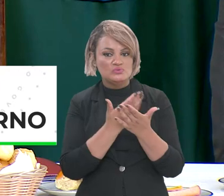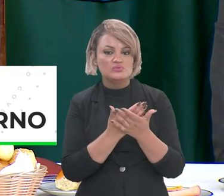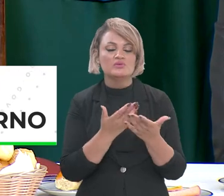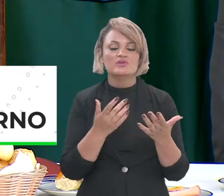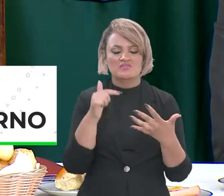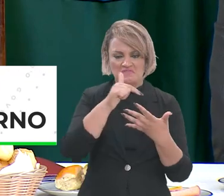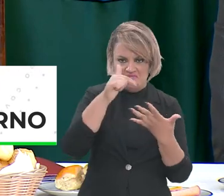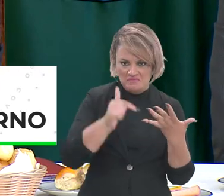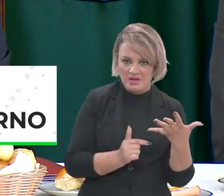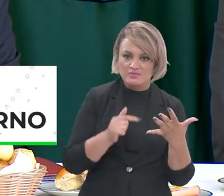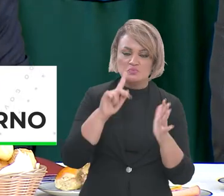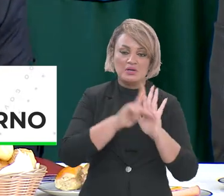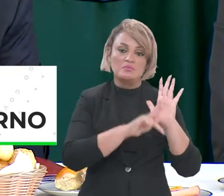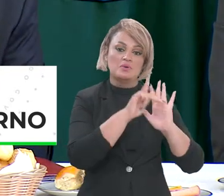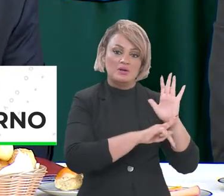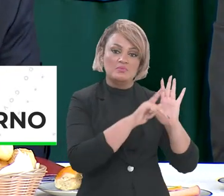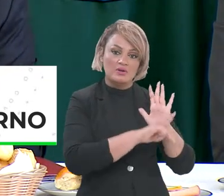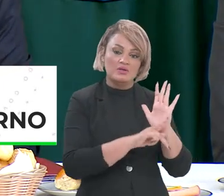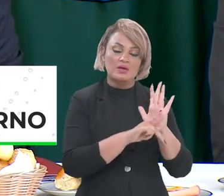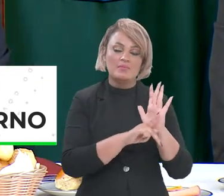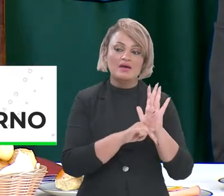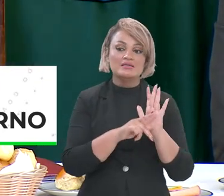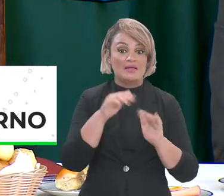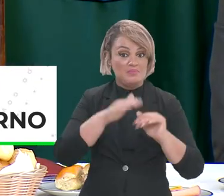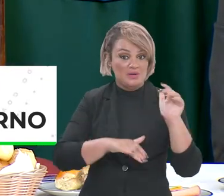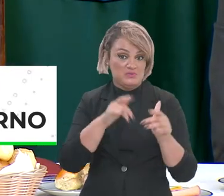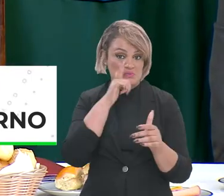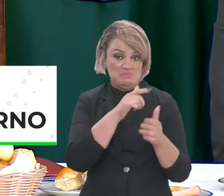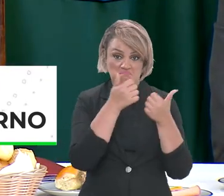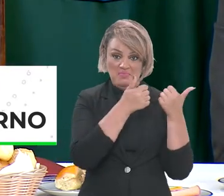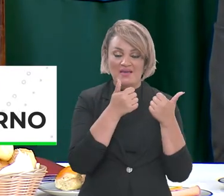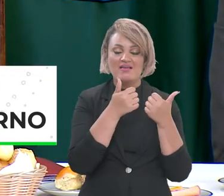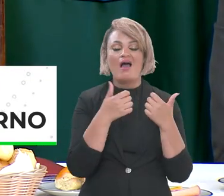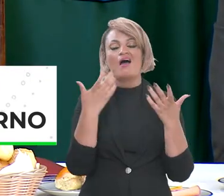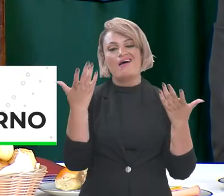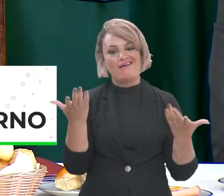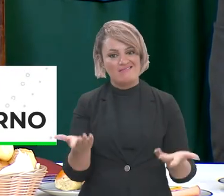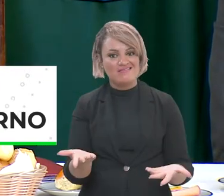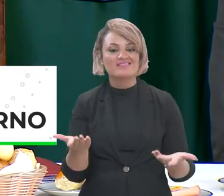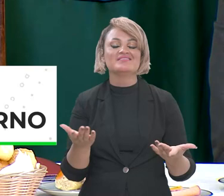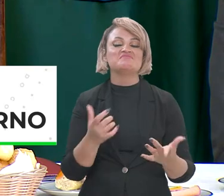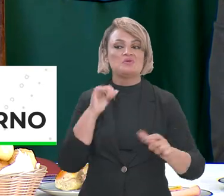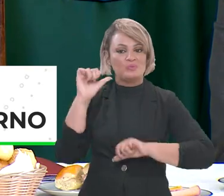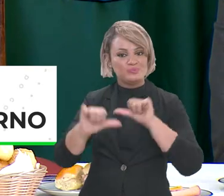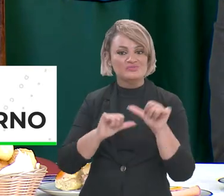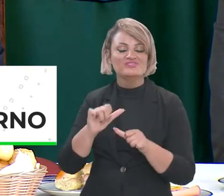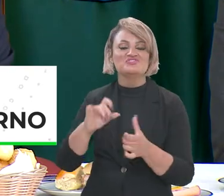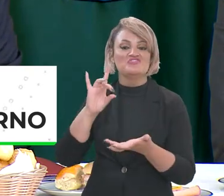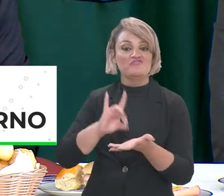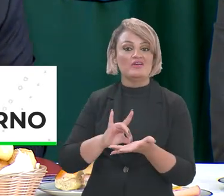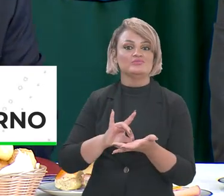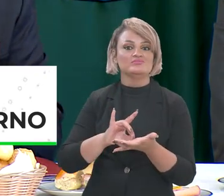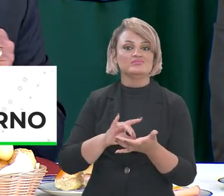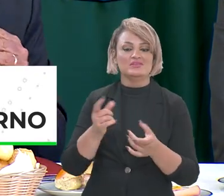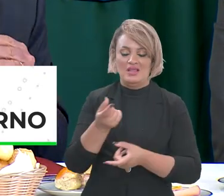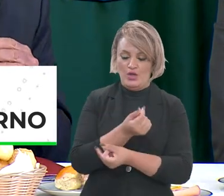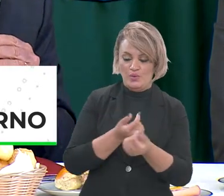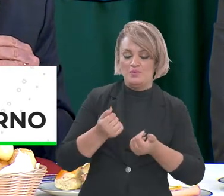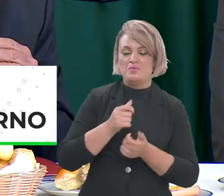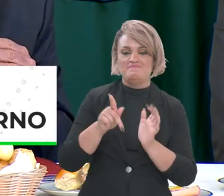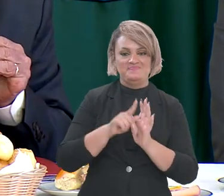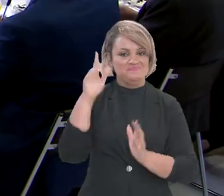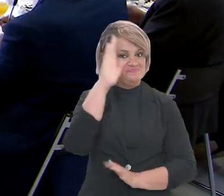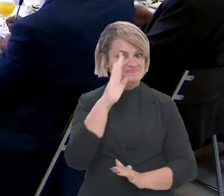na Capes, ou seja, todos esses programas começarem a funcionar, a gente vai ter uma mudança no ritmo da